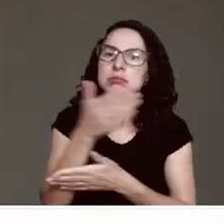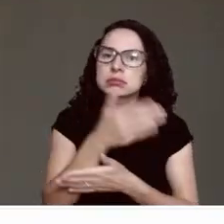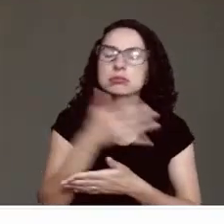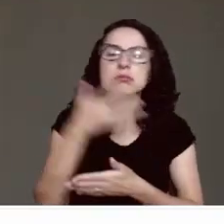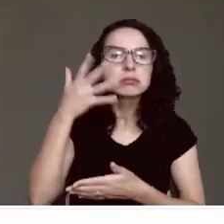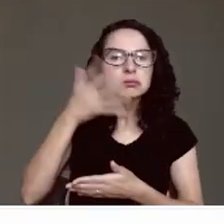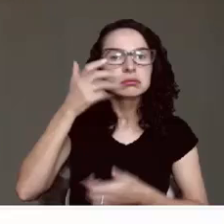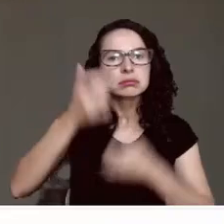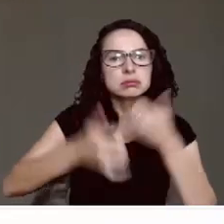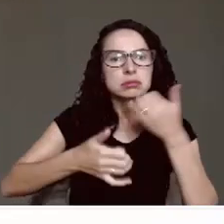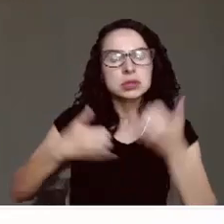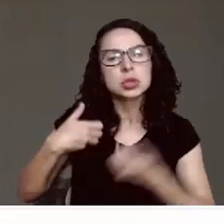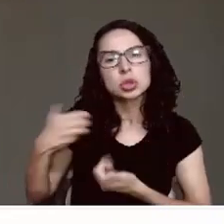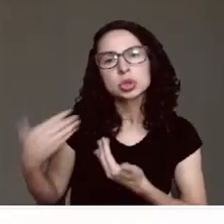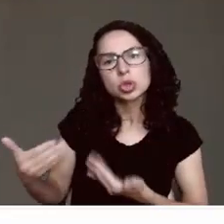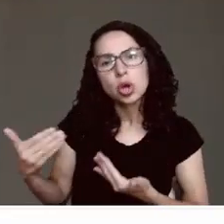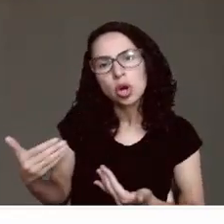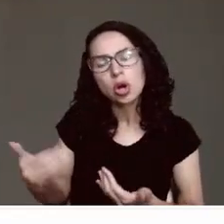adolescentes,